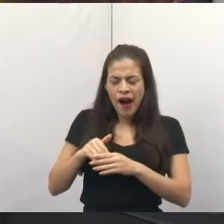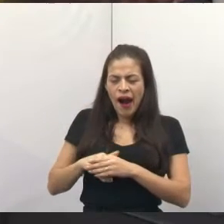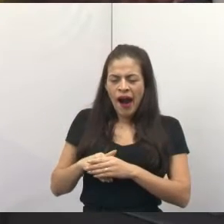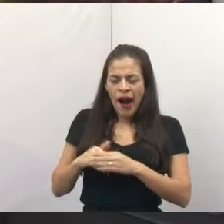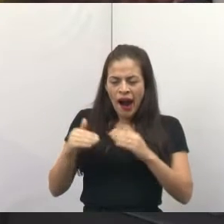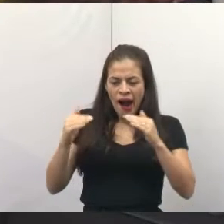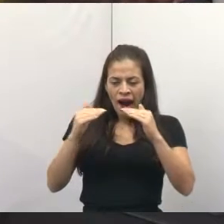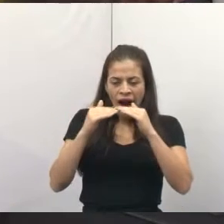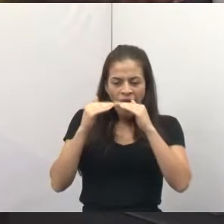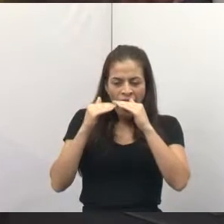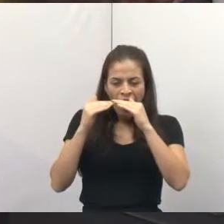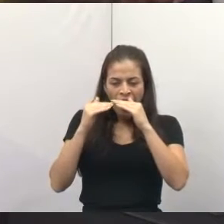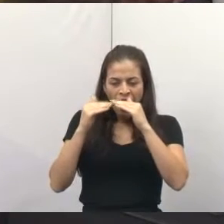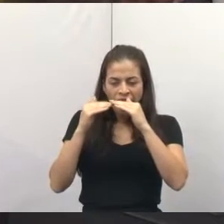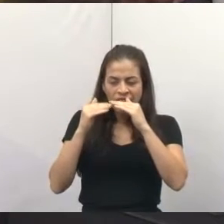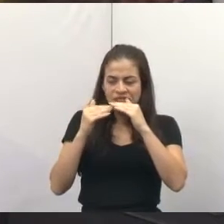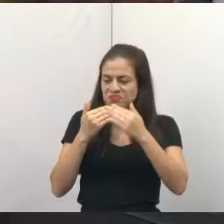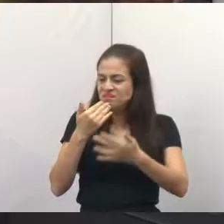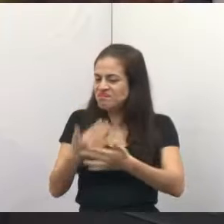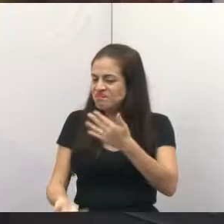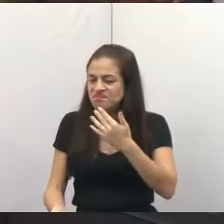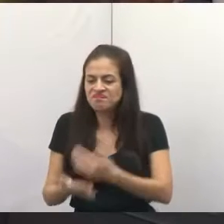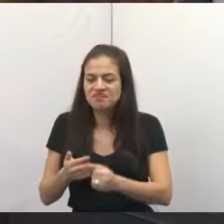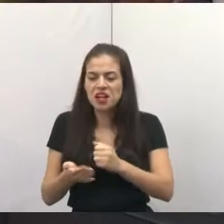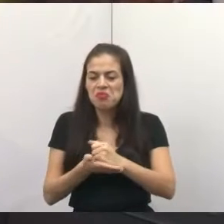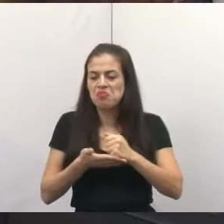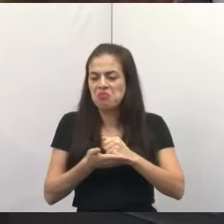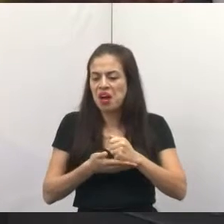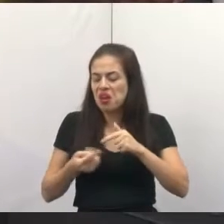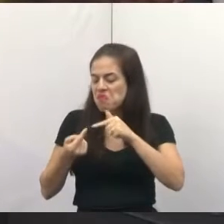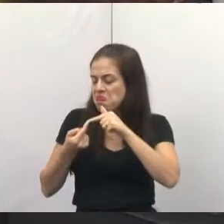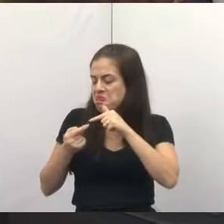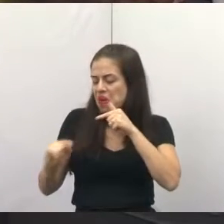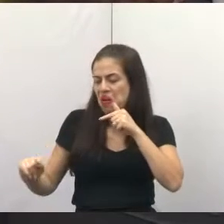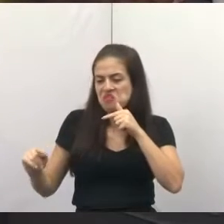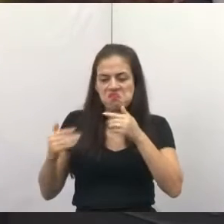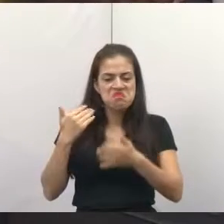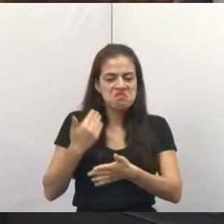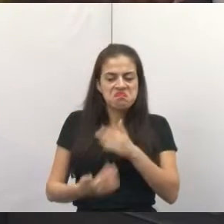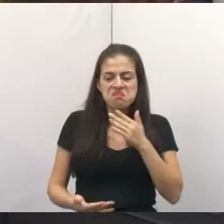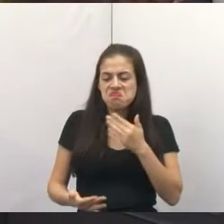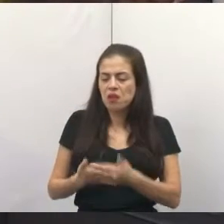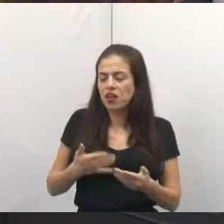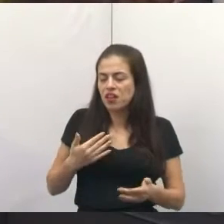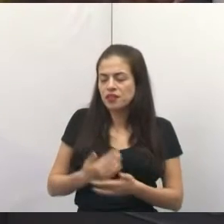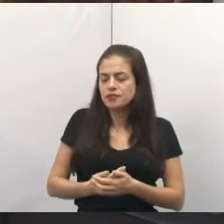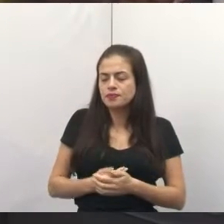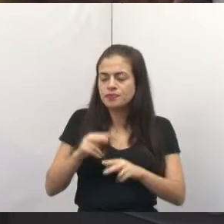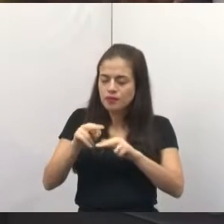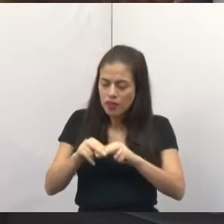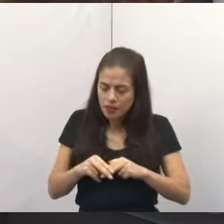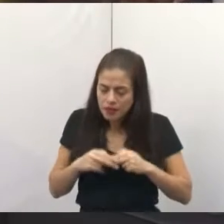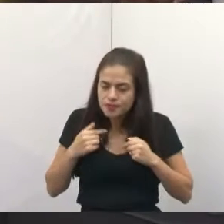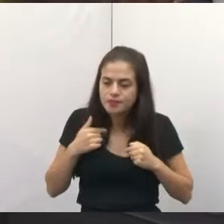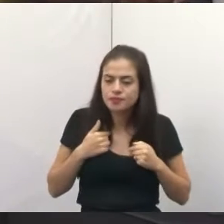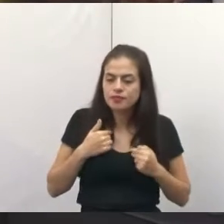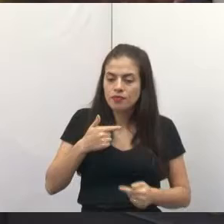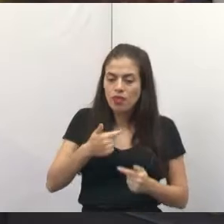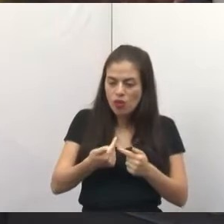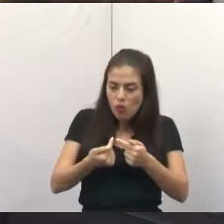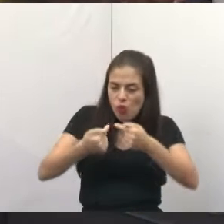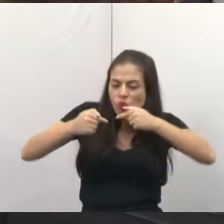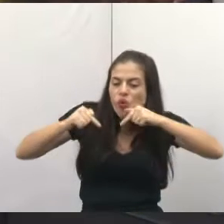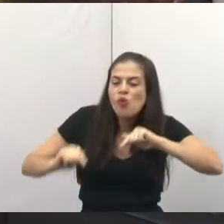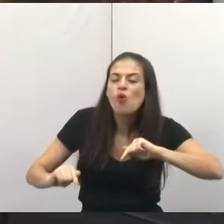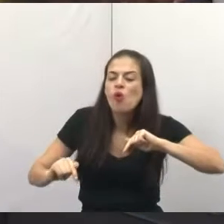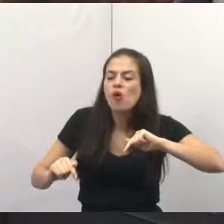acredito, independente de ser base, ser oposição, não é? Então, é por isso que eu fui contra, porque eu quero acreditar